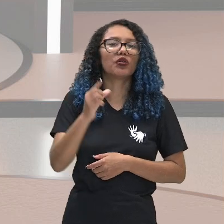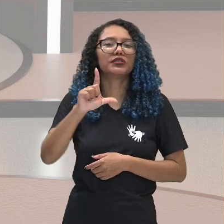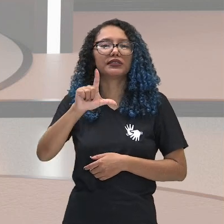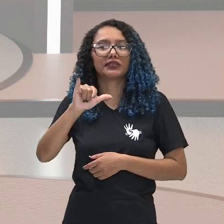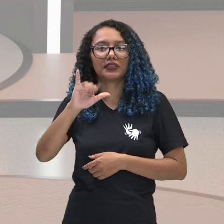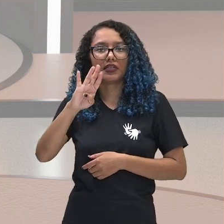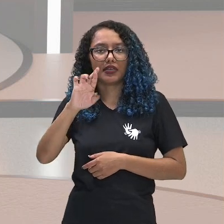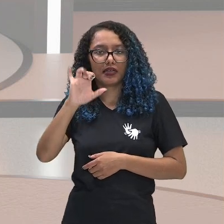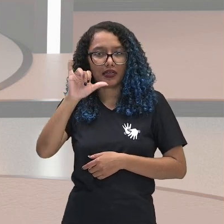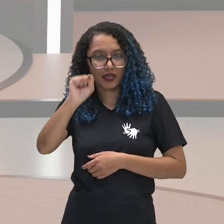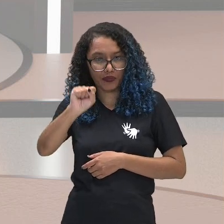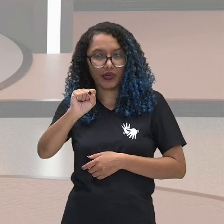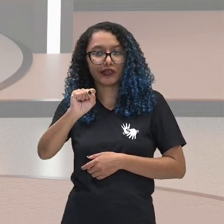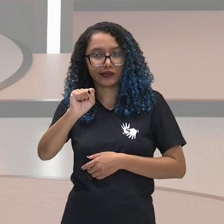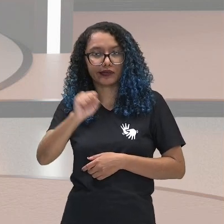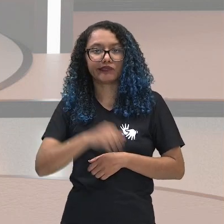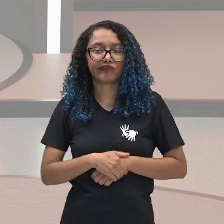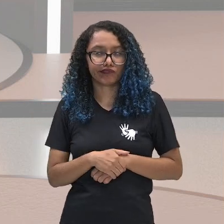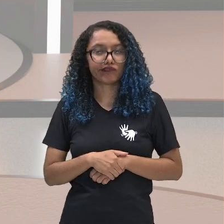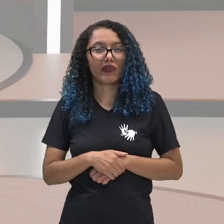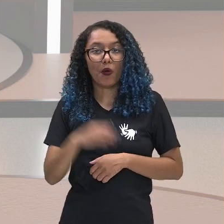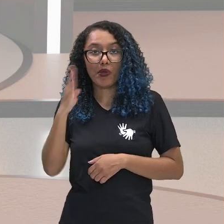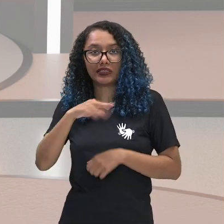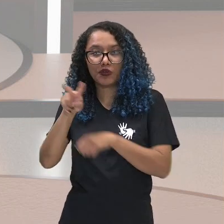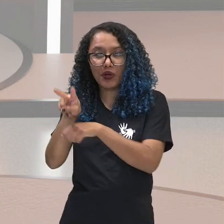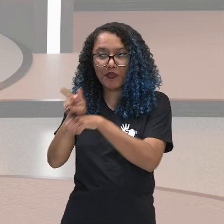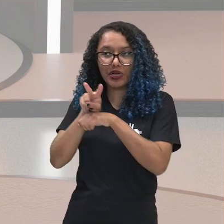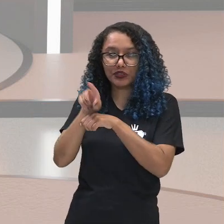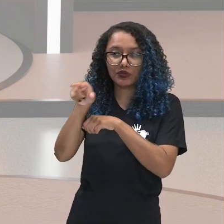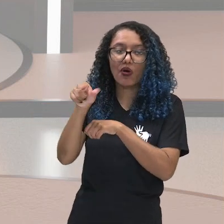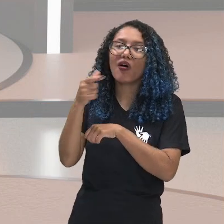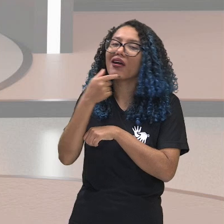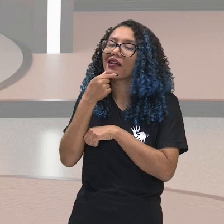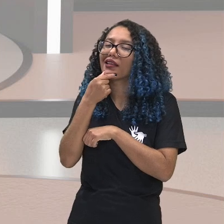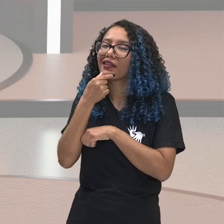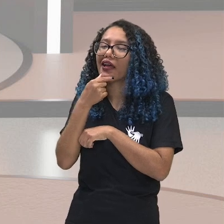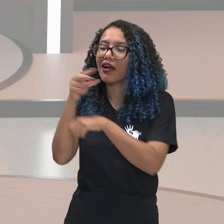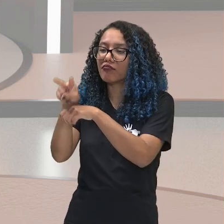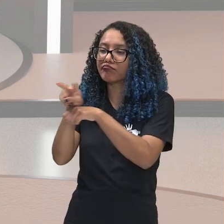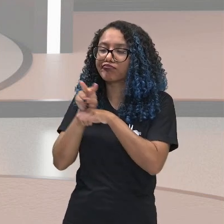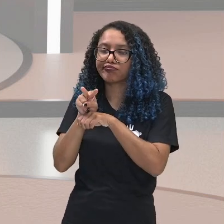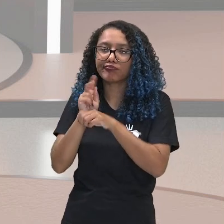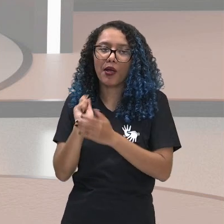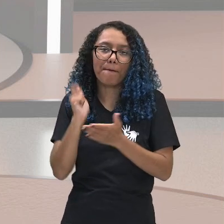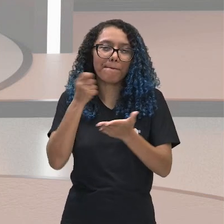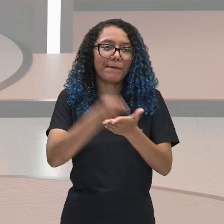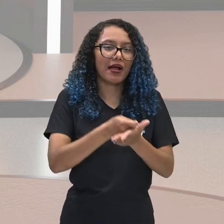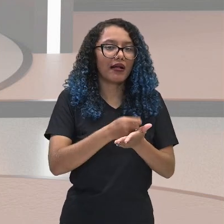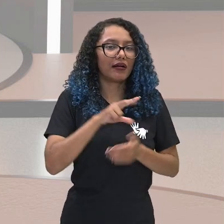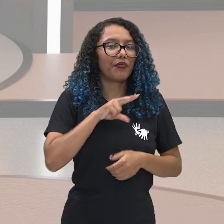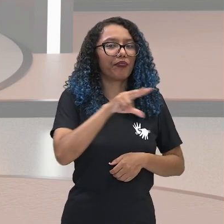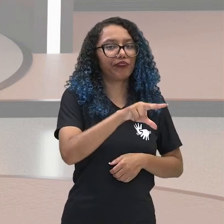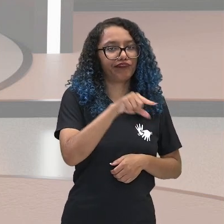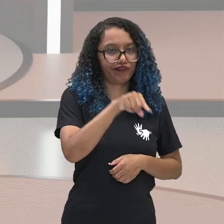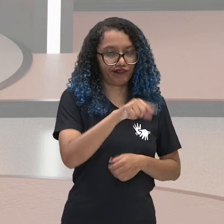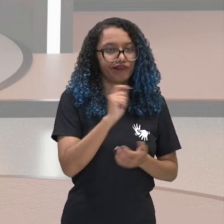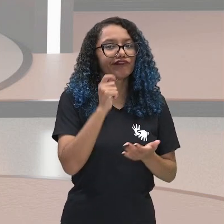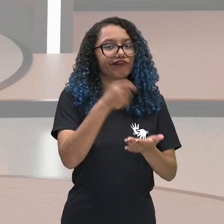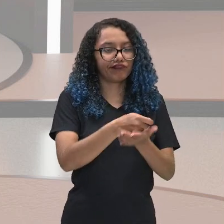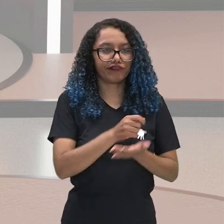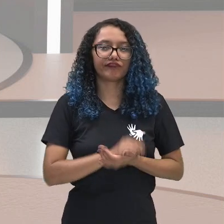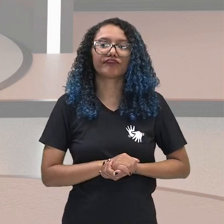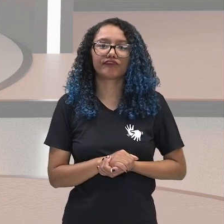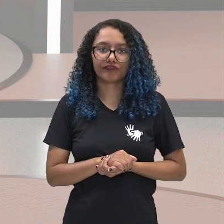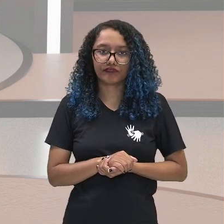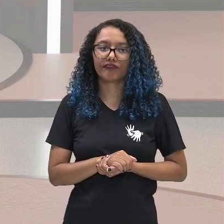de empréstimos contraídos com a Inglaterra. Então, só para a gente relembrar, então, aí esse período, né, um